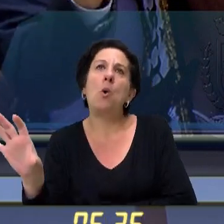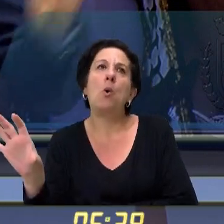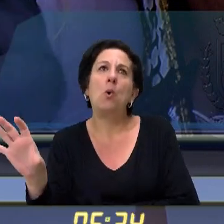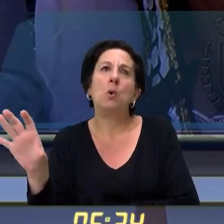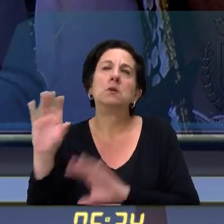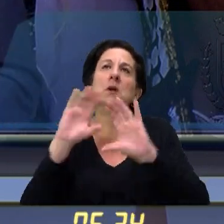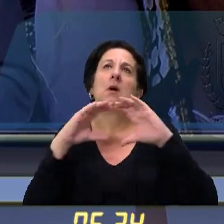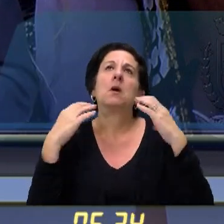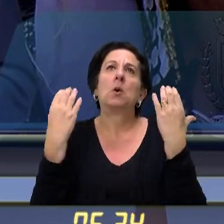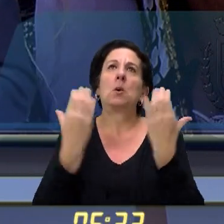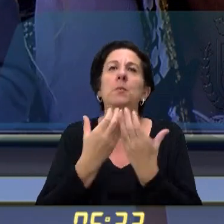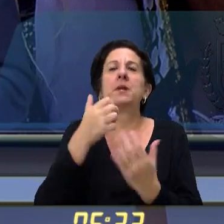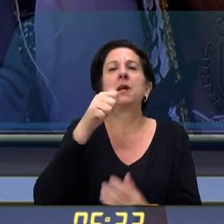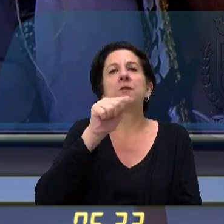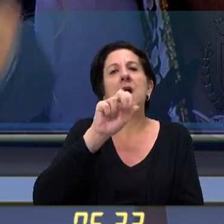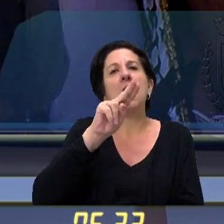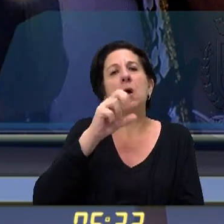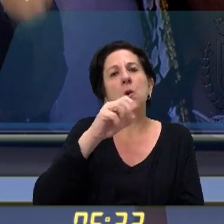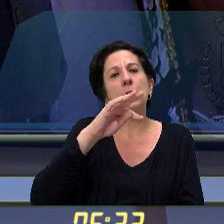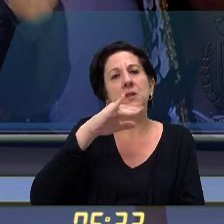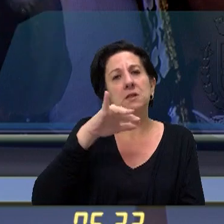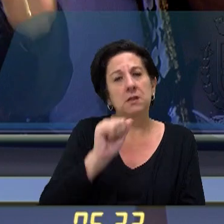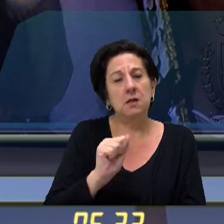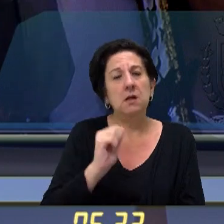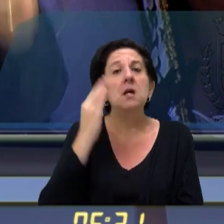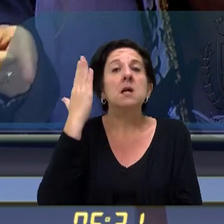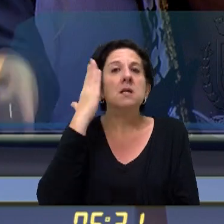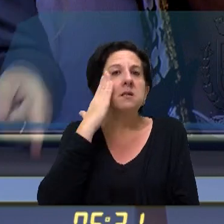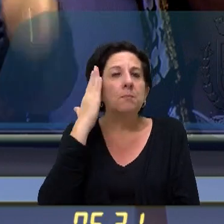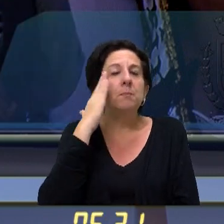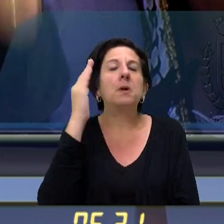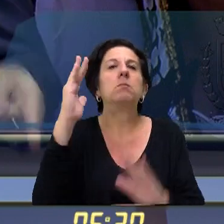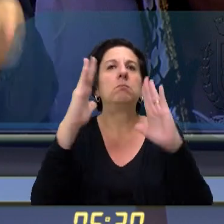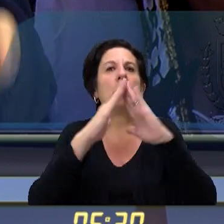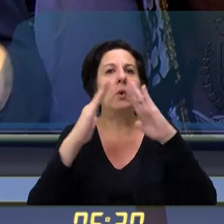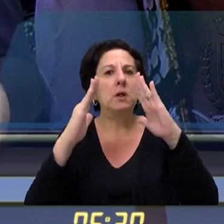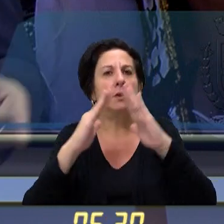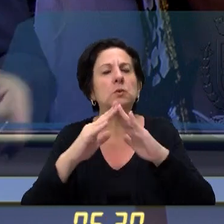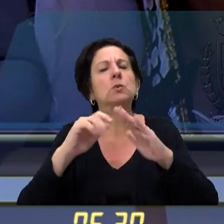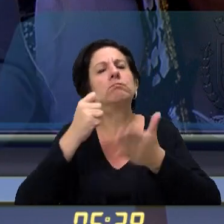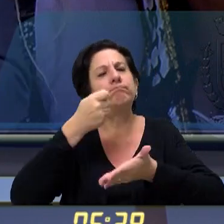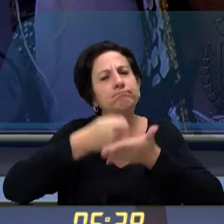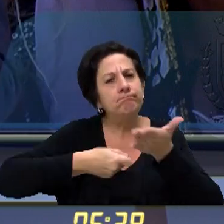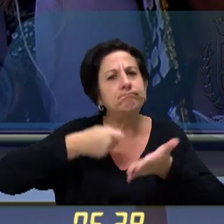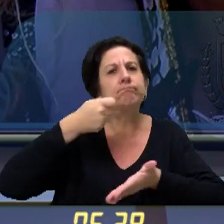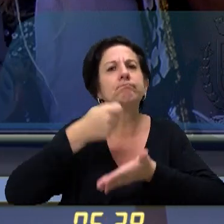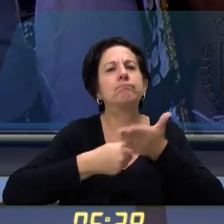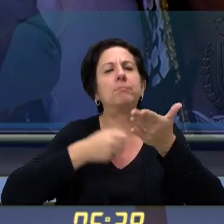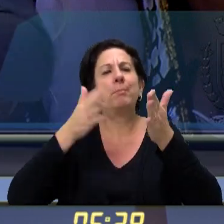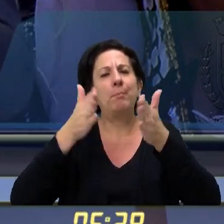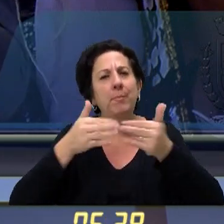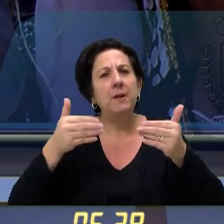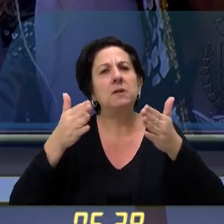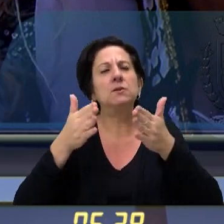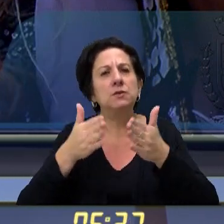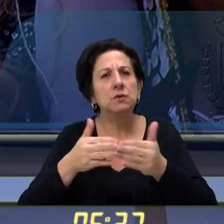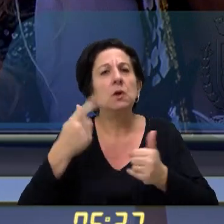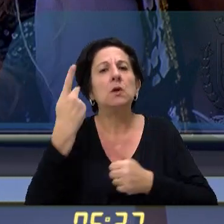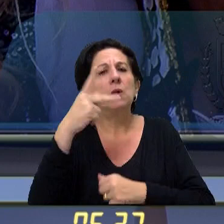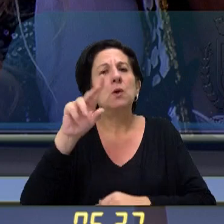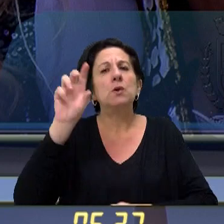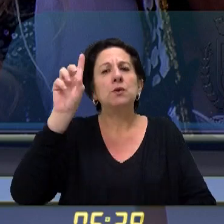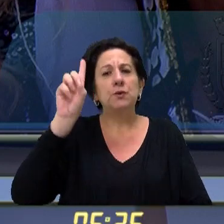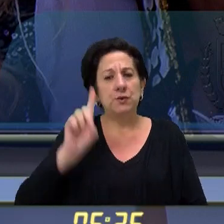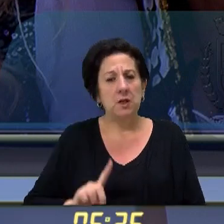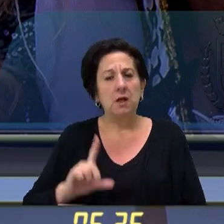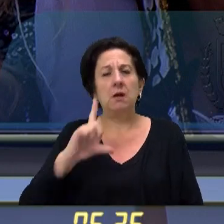da comunidade de Linha Áustria, quando sabemos que eles são os moradores que estão aqui reivindicando para que os seus